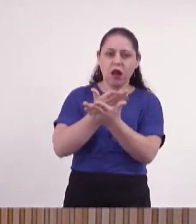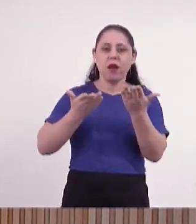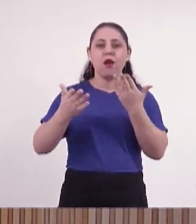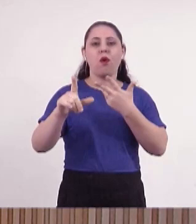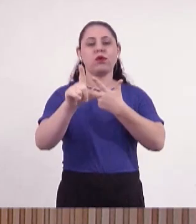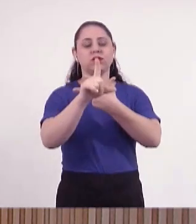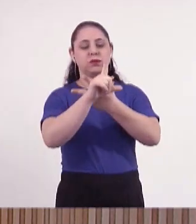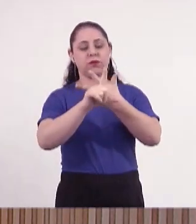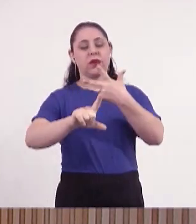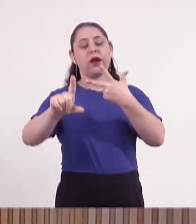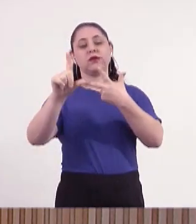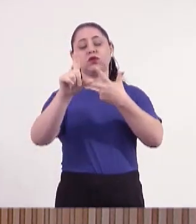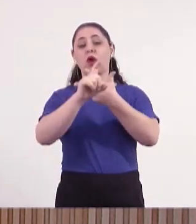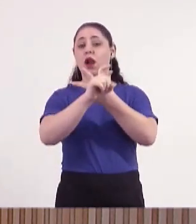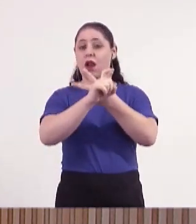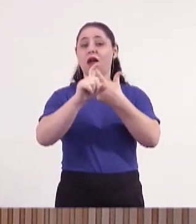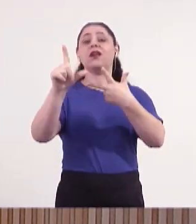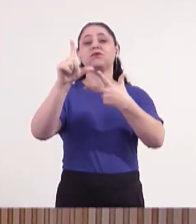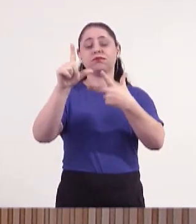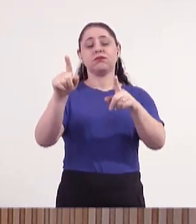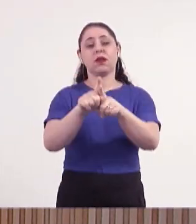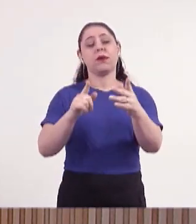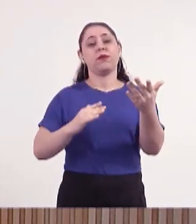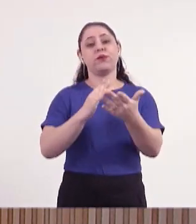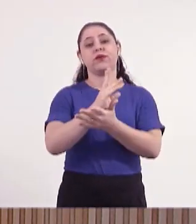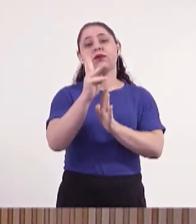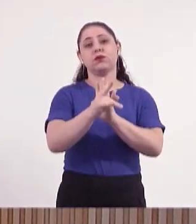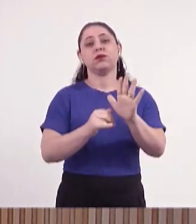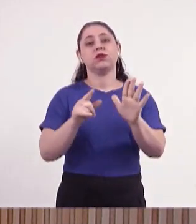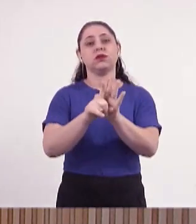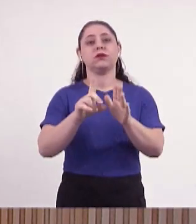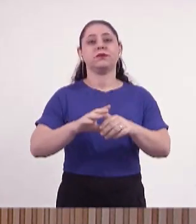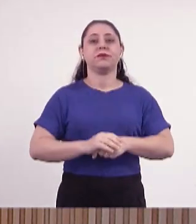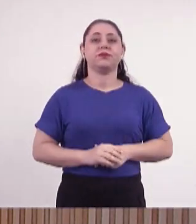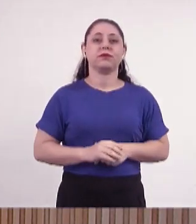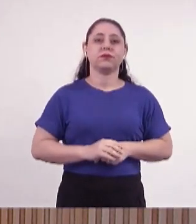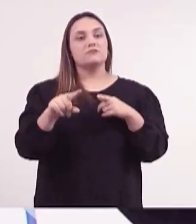Poder Executivo, que agora culmina na aprovação desse projeto.